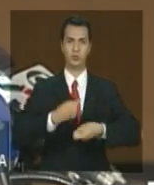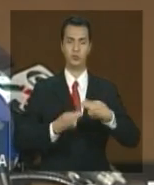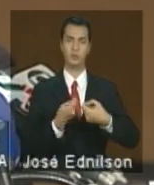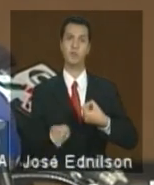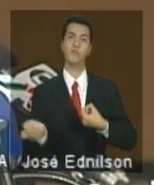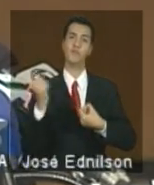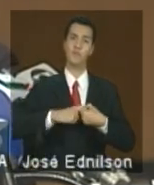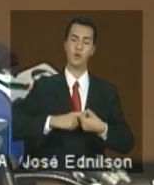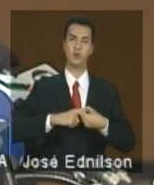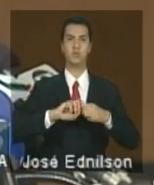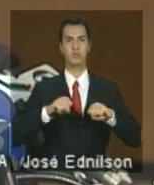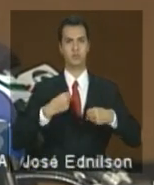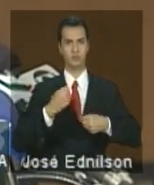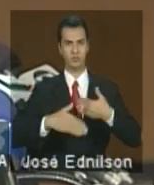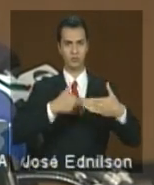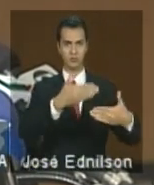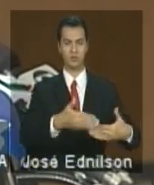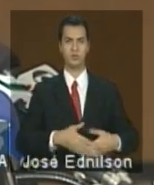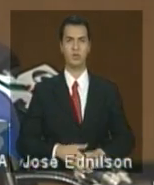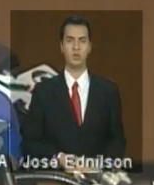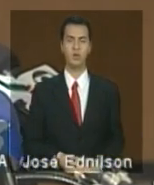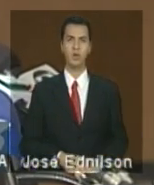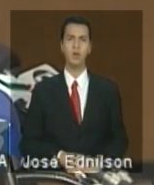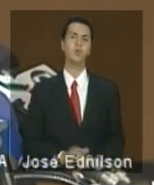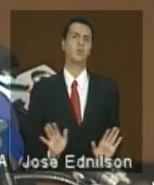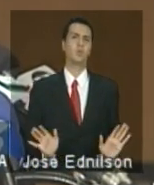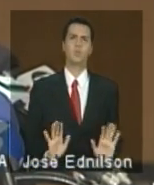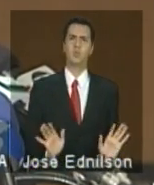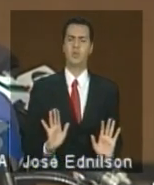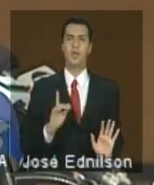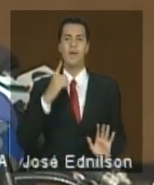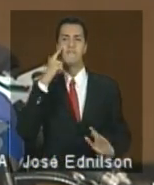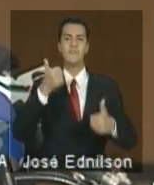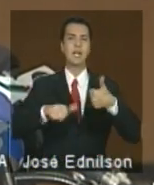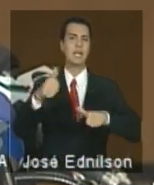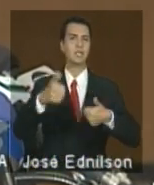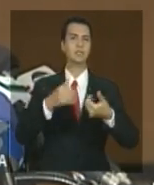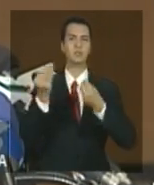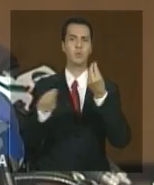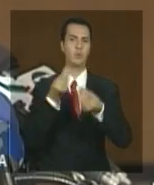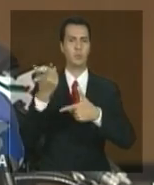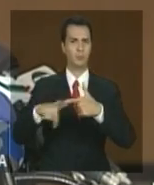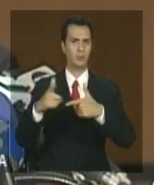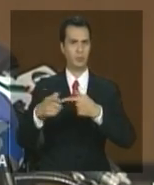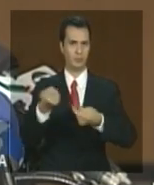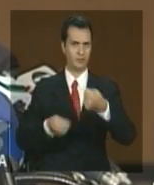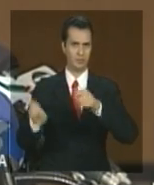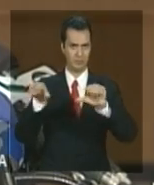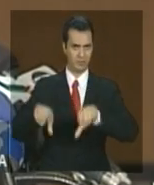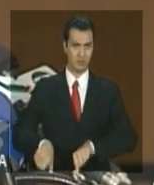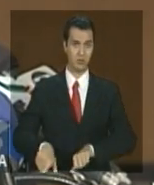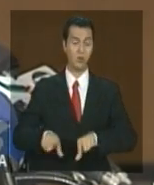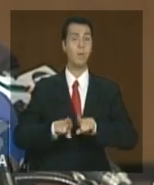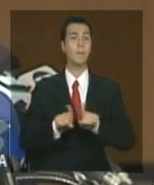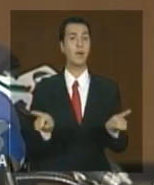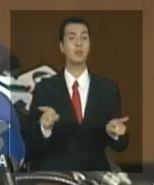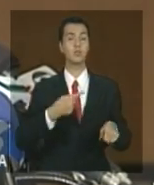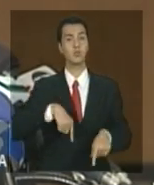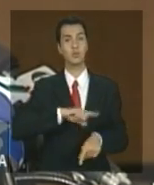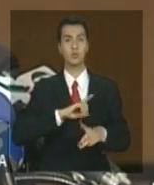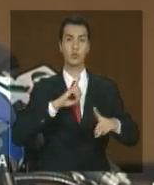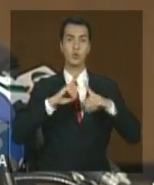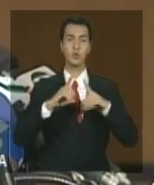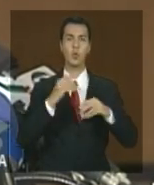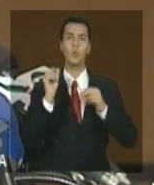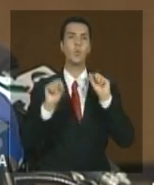Não é uma avaliação da crise, é a questão do que nós devemos fazer para poder